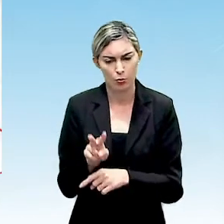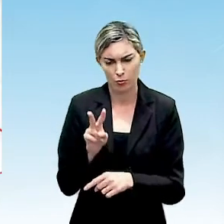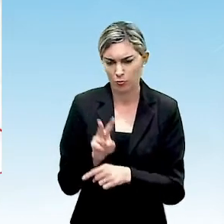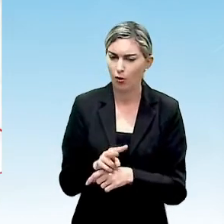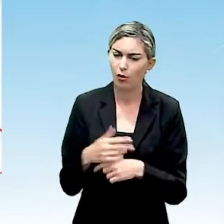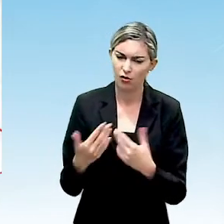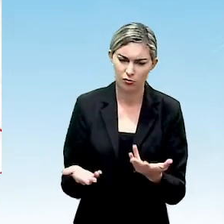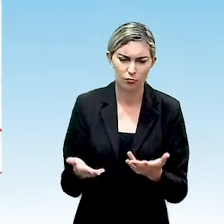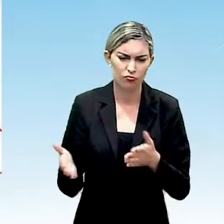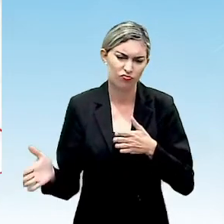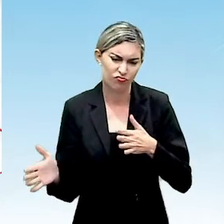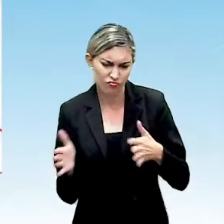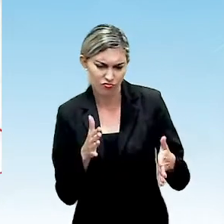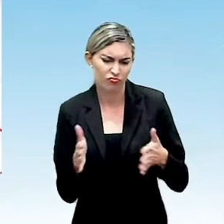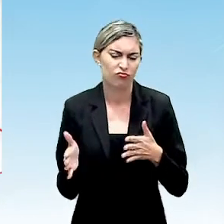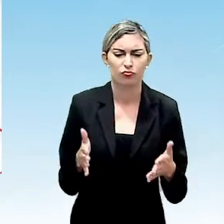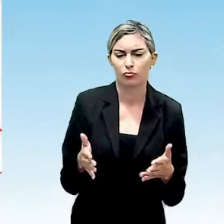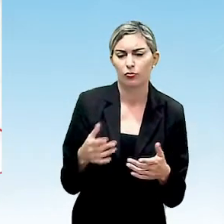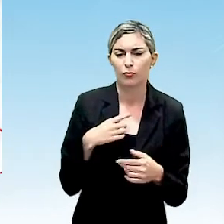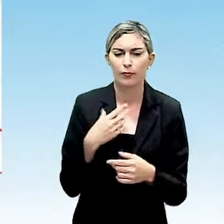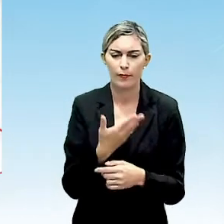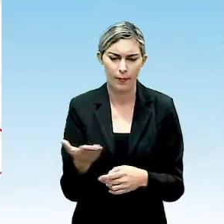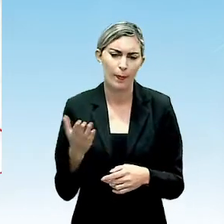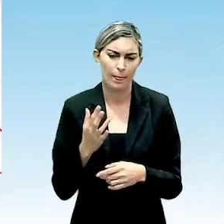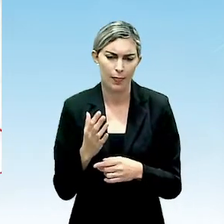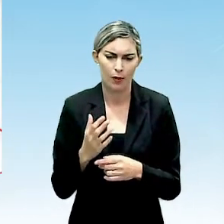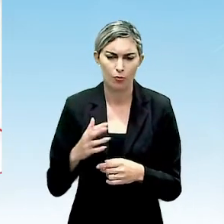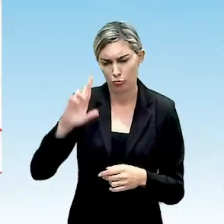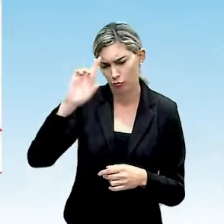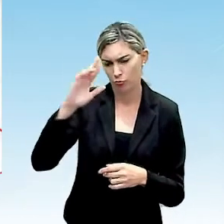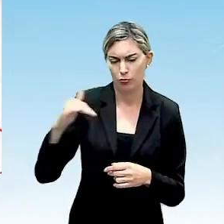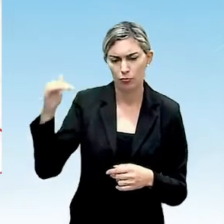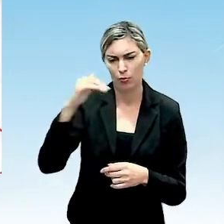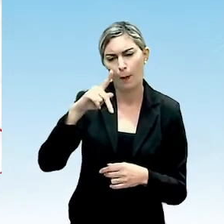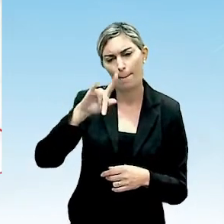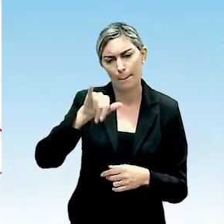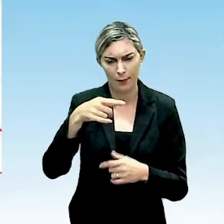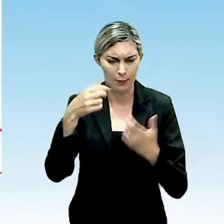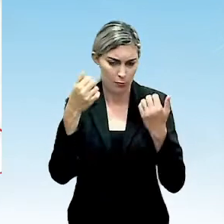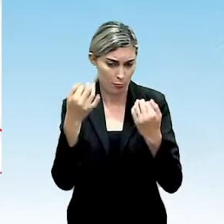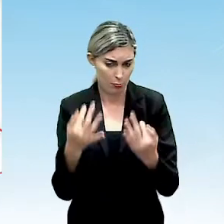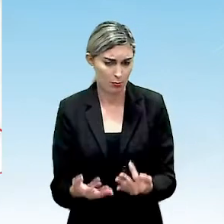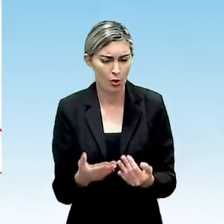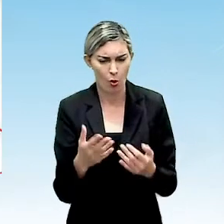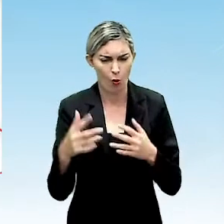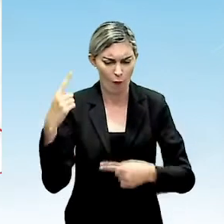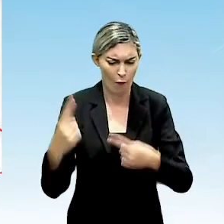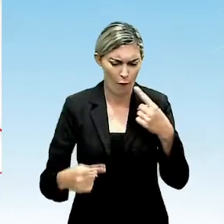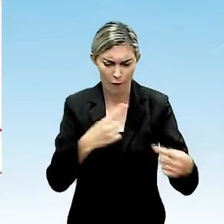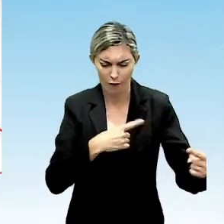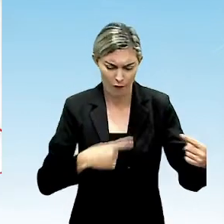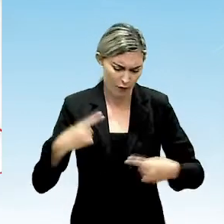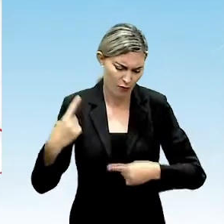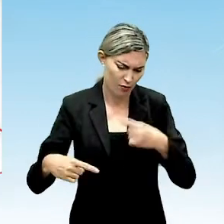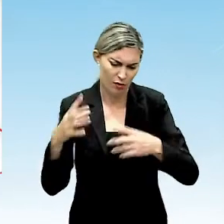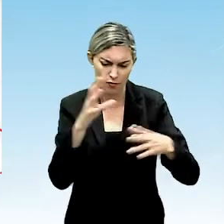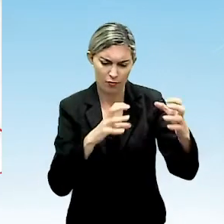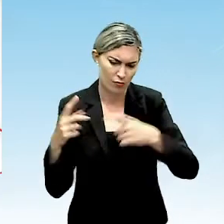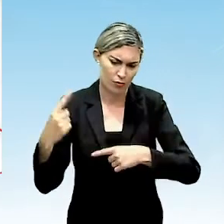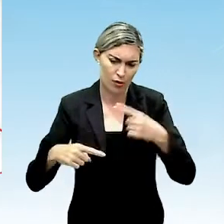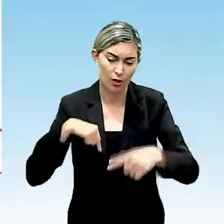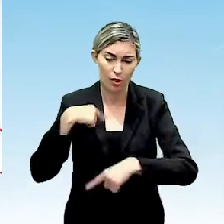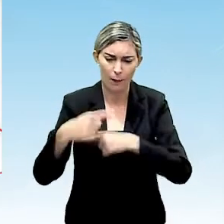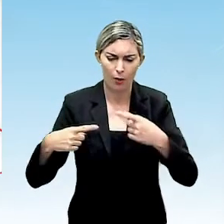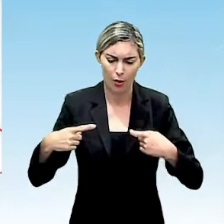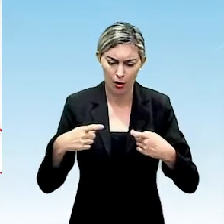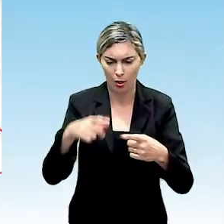pela instabilidade, afinal de contas, para subir ao poder. Pimpão falou isso para vocês. Conflitos existirão depois da Guerra do